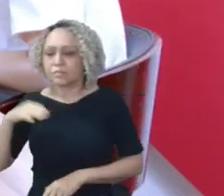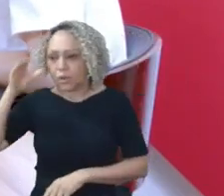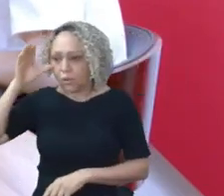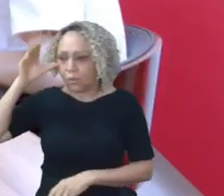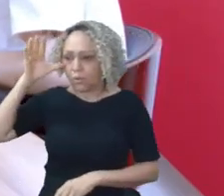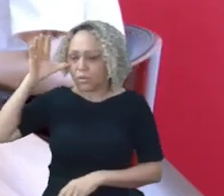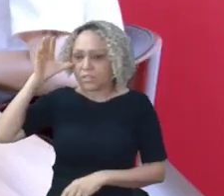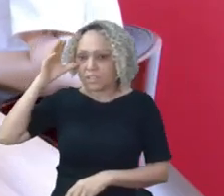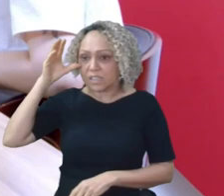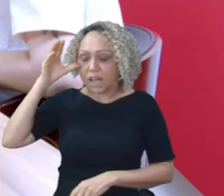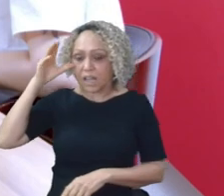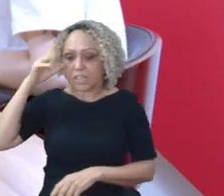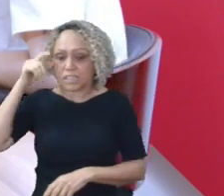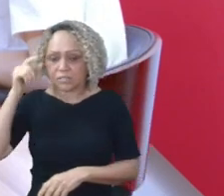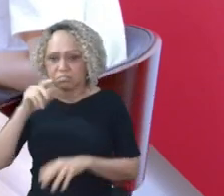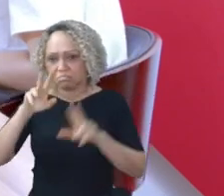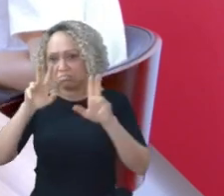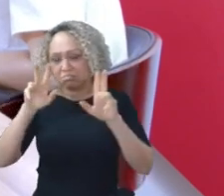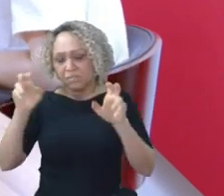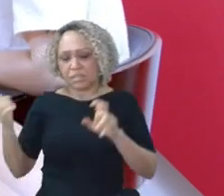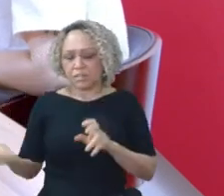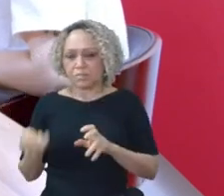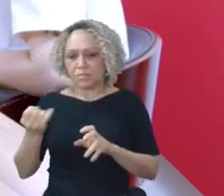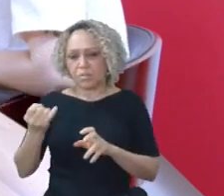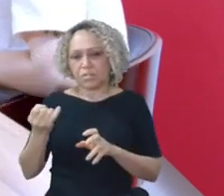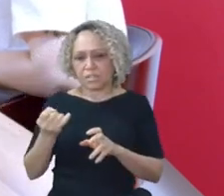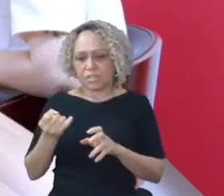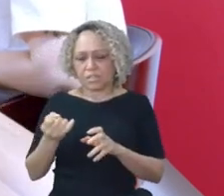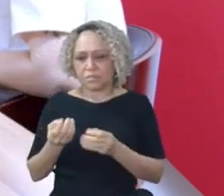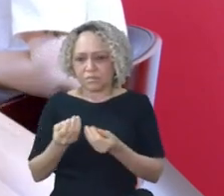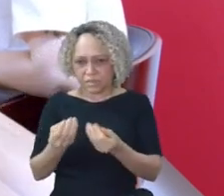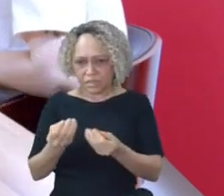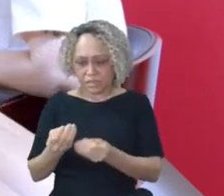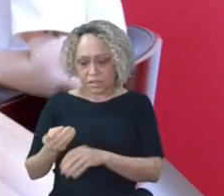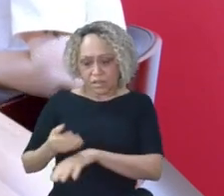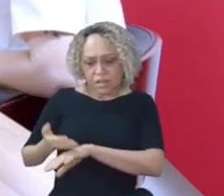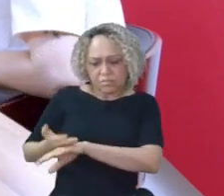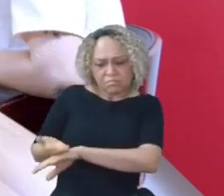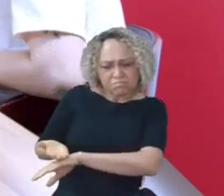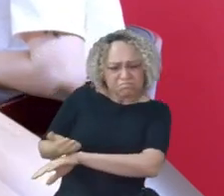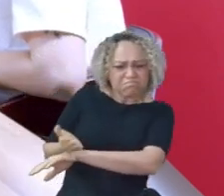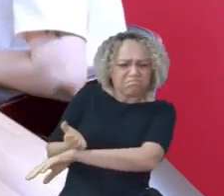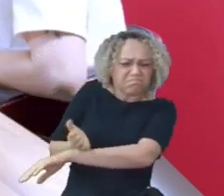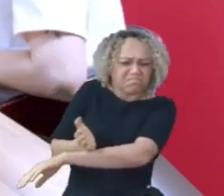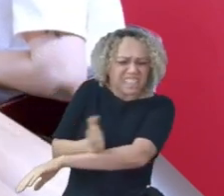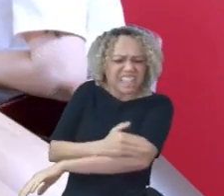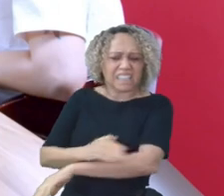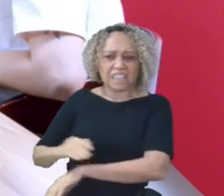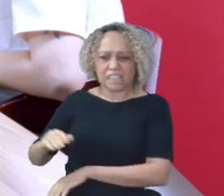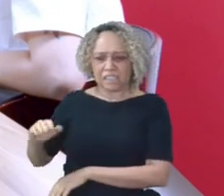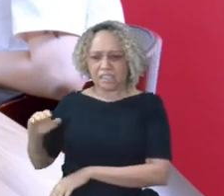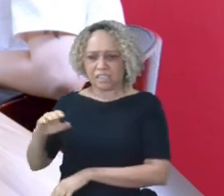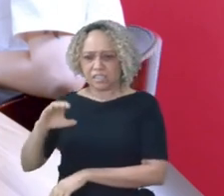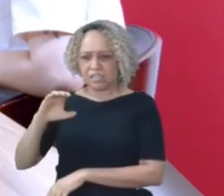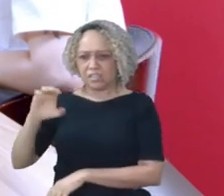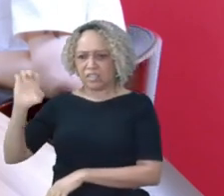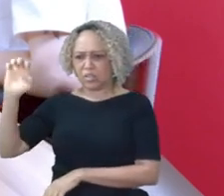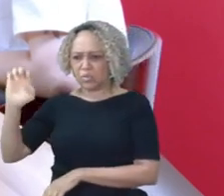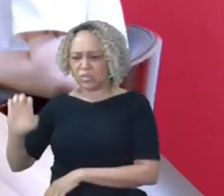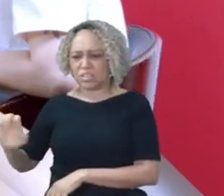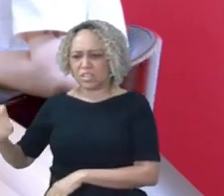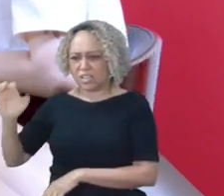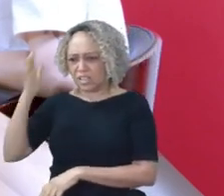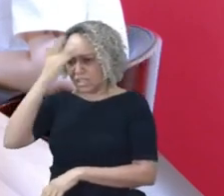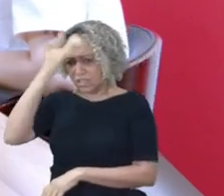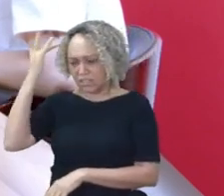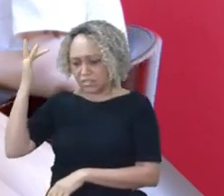dos europeus aqui, eram mais de 1.000 povos, né, e estima-se ali entre 3 até 5 milhões de indígenas aqui